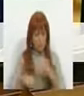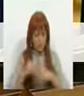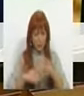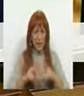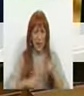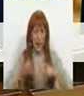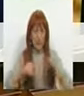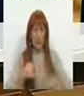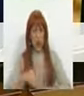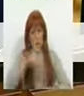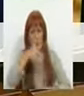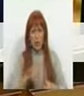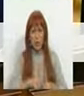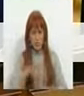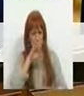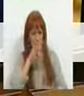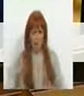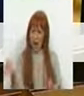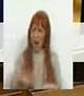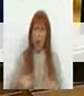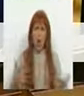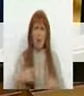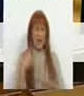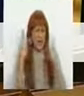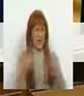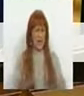É lamentável e acho que é espantoso vir agora